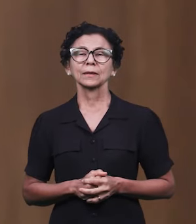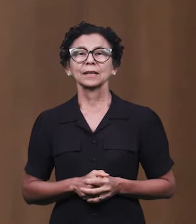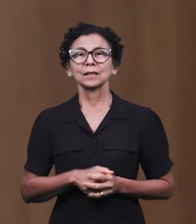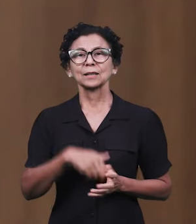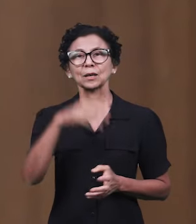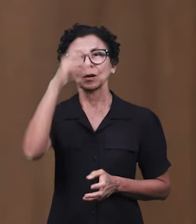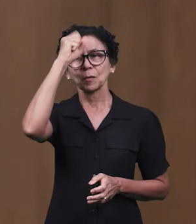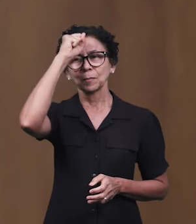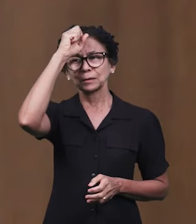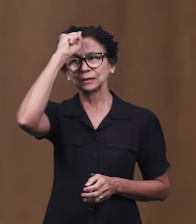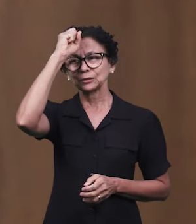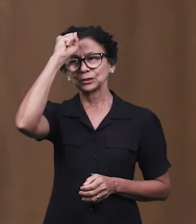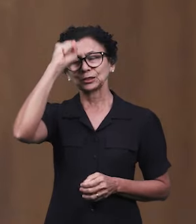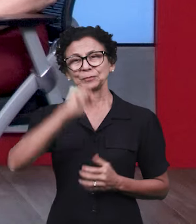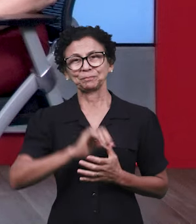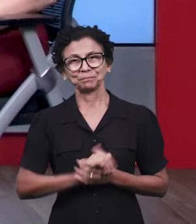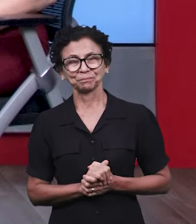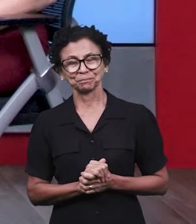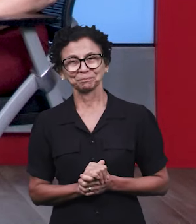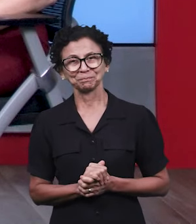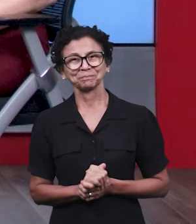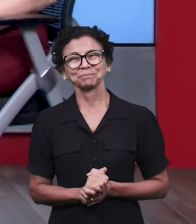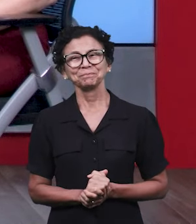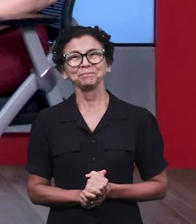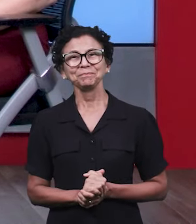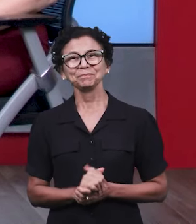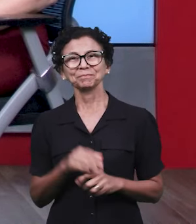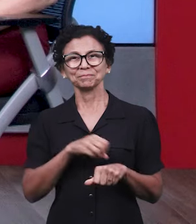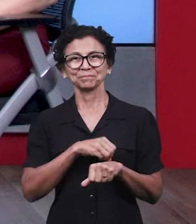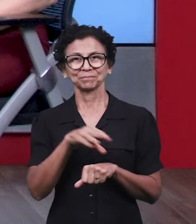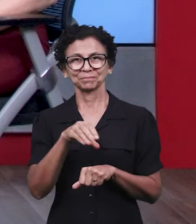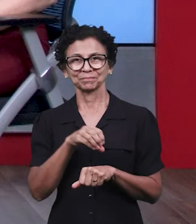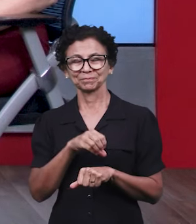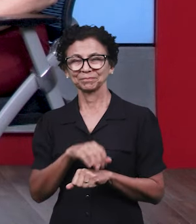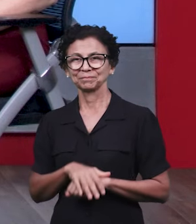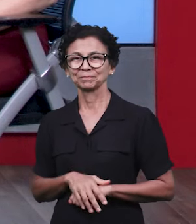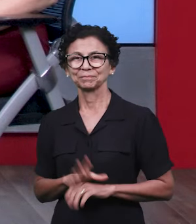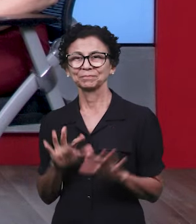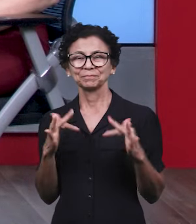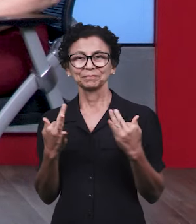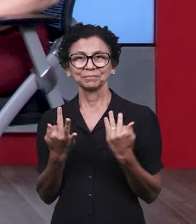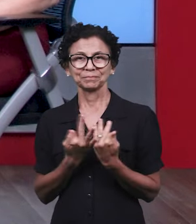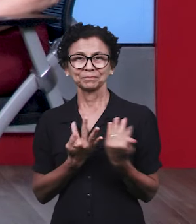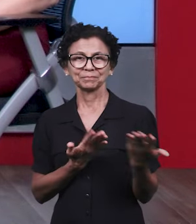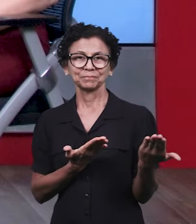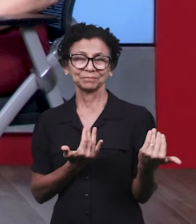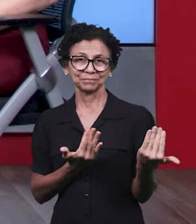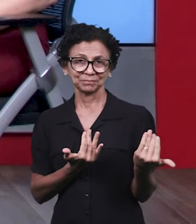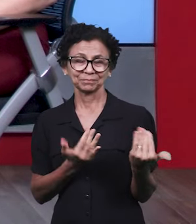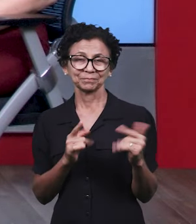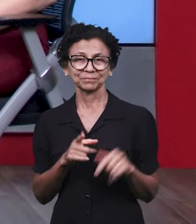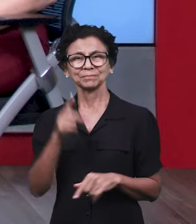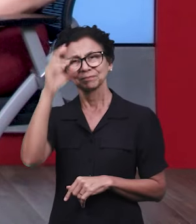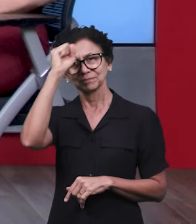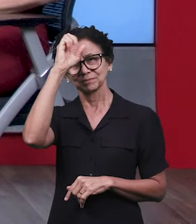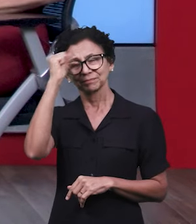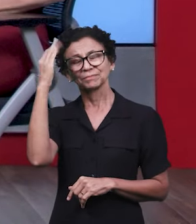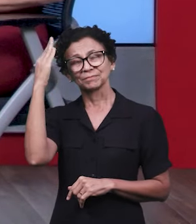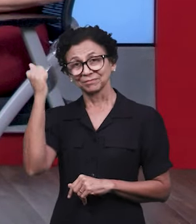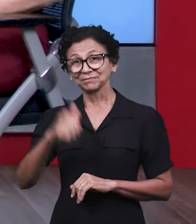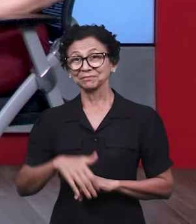as famílias dos jovens, né? Essa dependência total no Senhor. Sabe o que eu aprendi? Que o Senhor colhe as